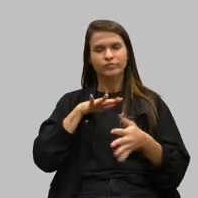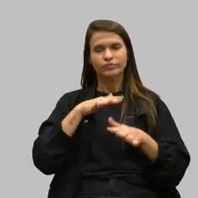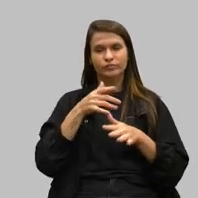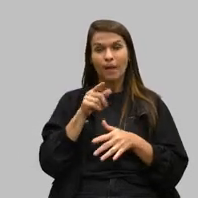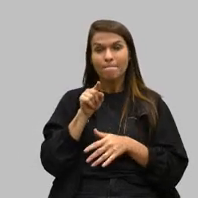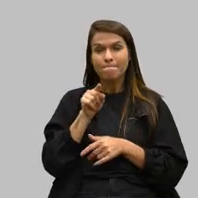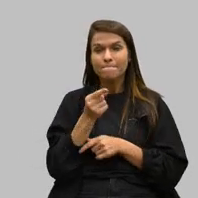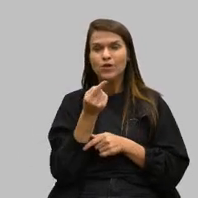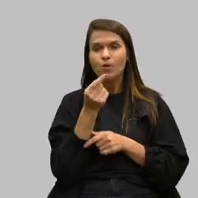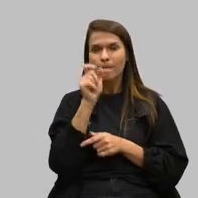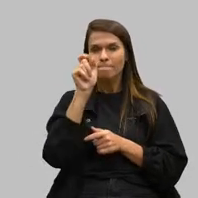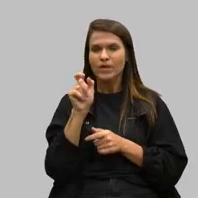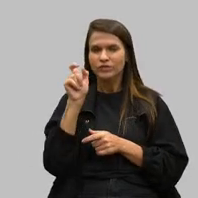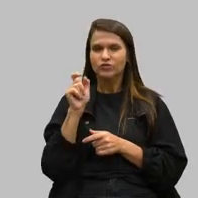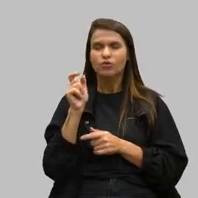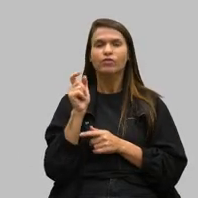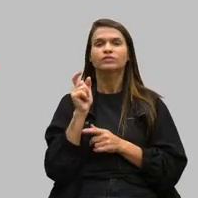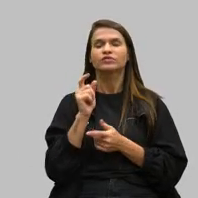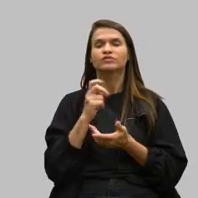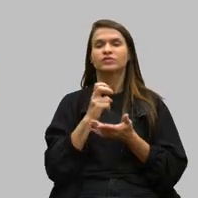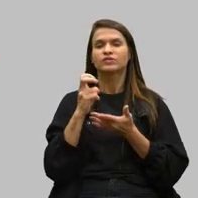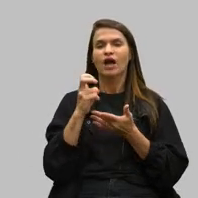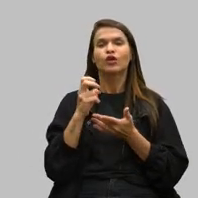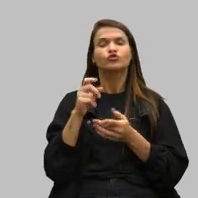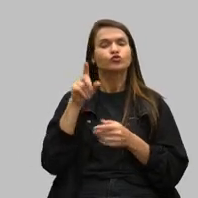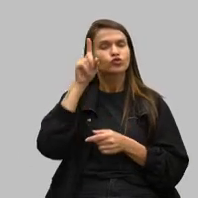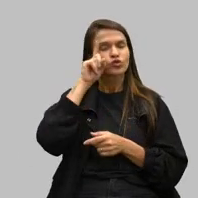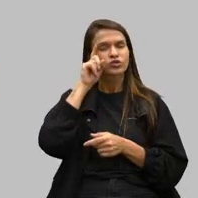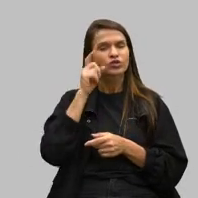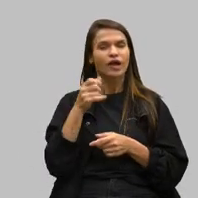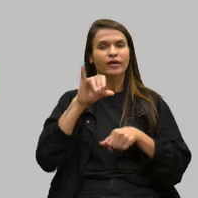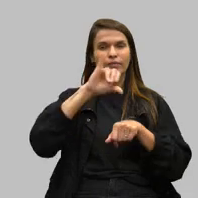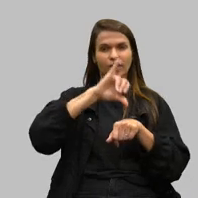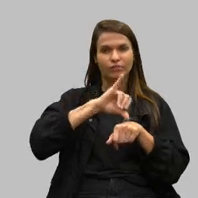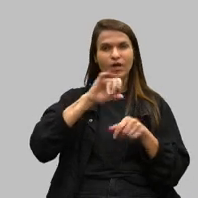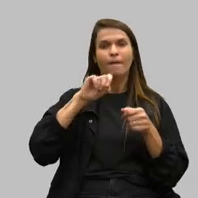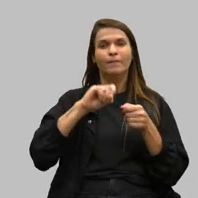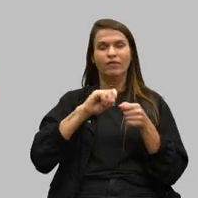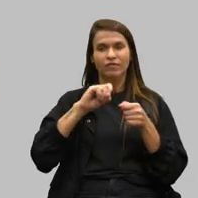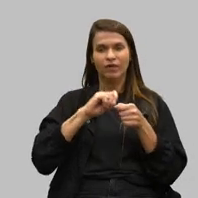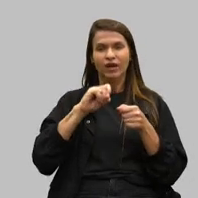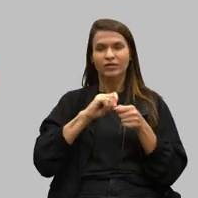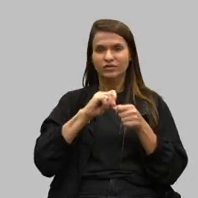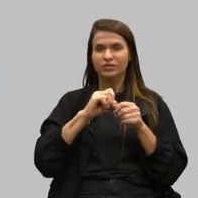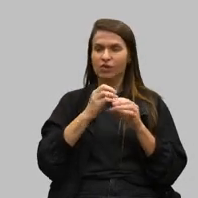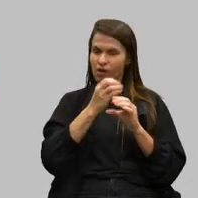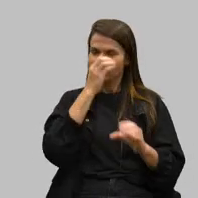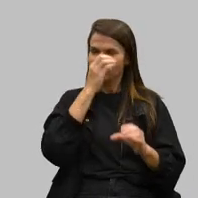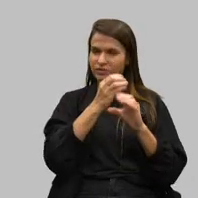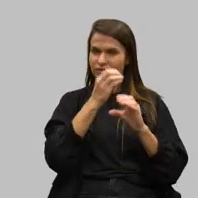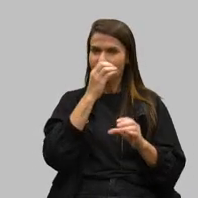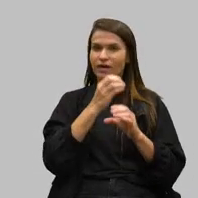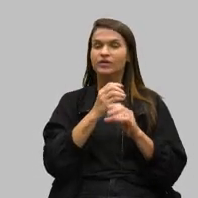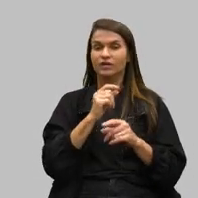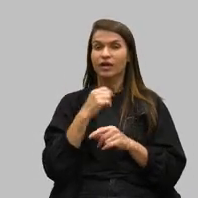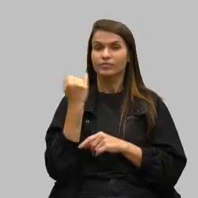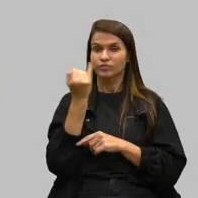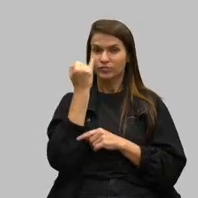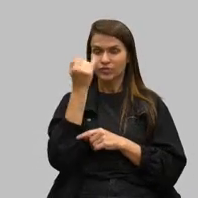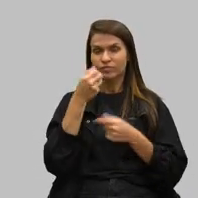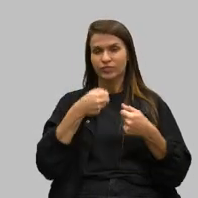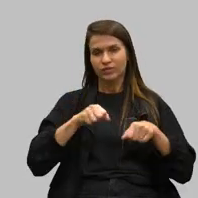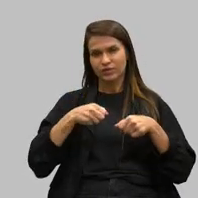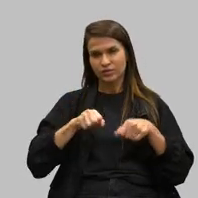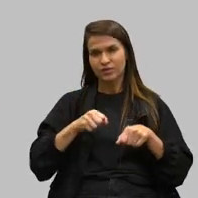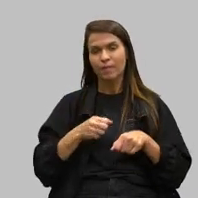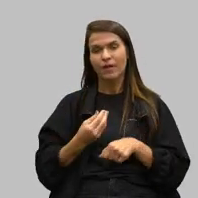pessoas que saem diariamente aqui para a capital para fazer esse serviço de saúde que é tão fundamental e que necessita para